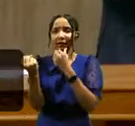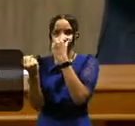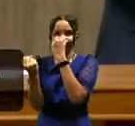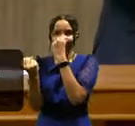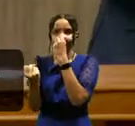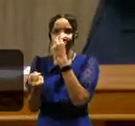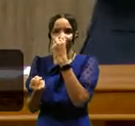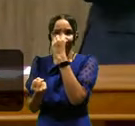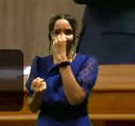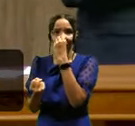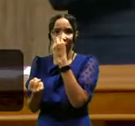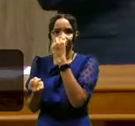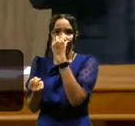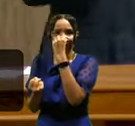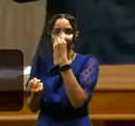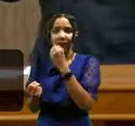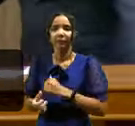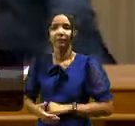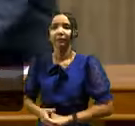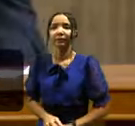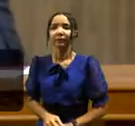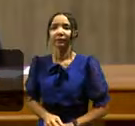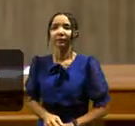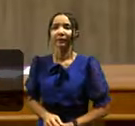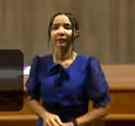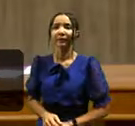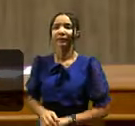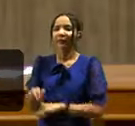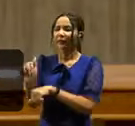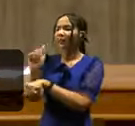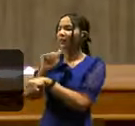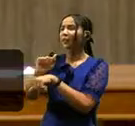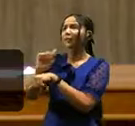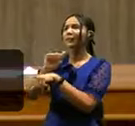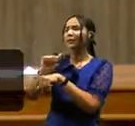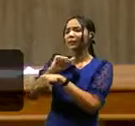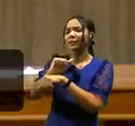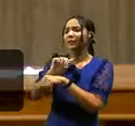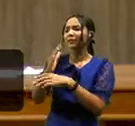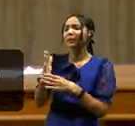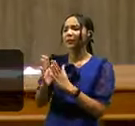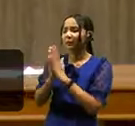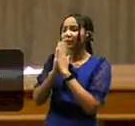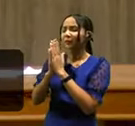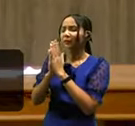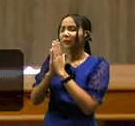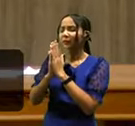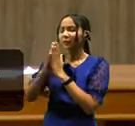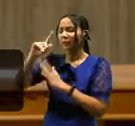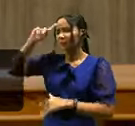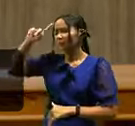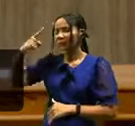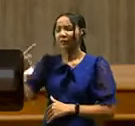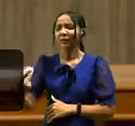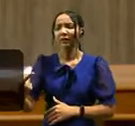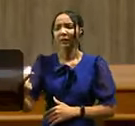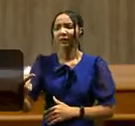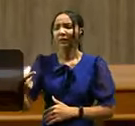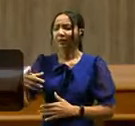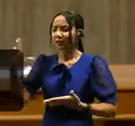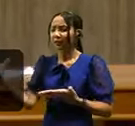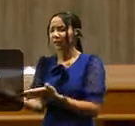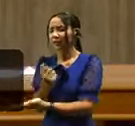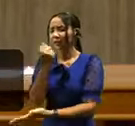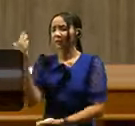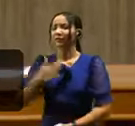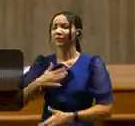isso é pai Abraão eu não quero nem que a mamãe Nem meus irmãos